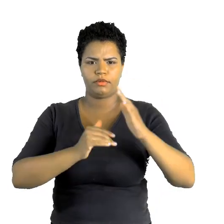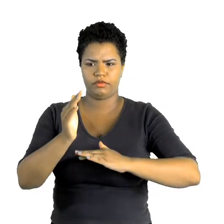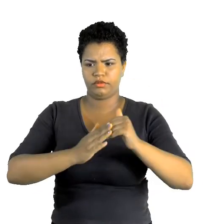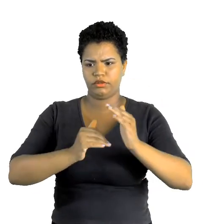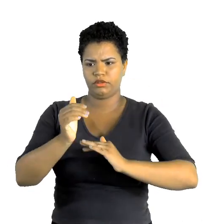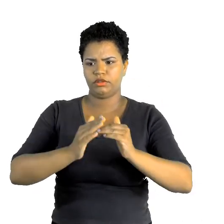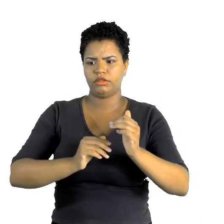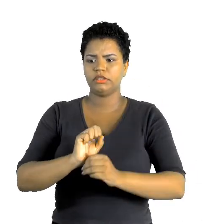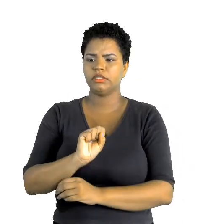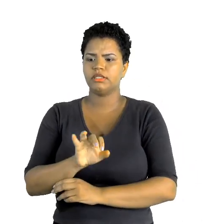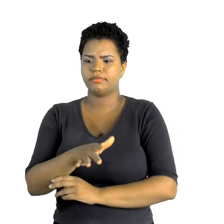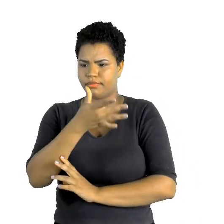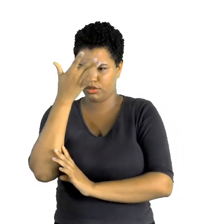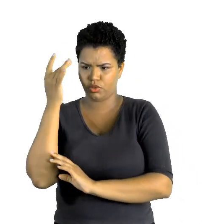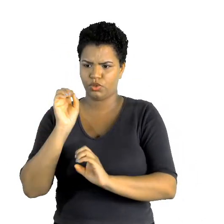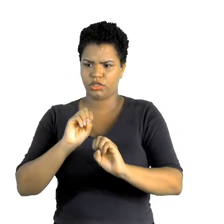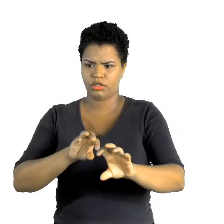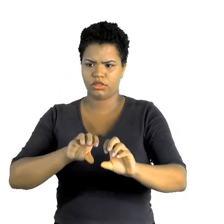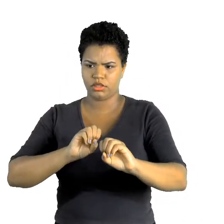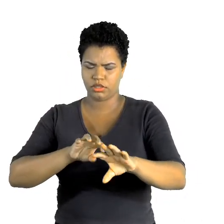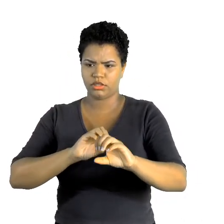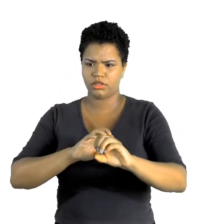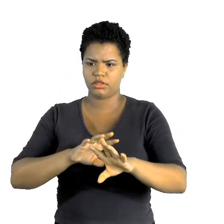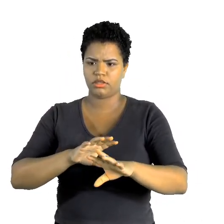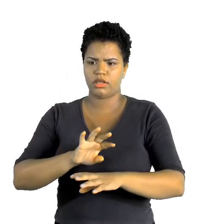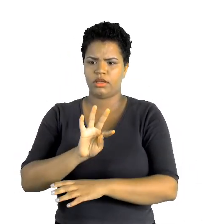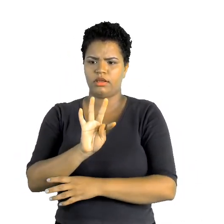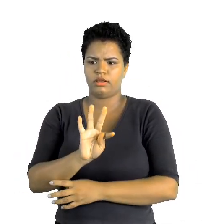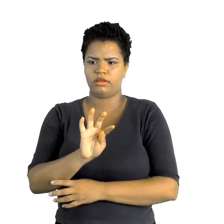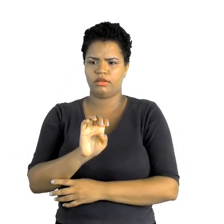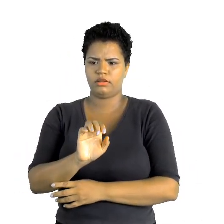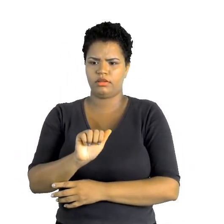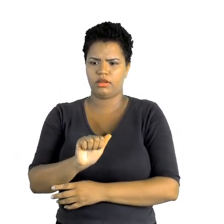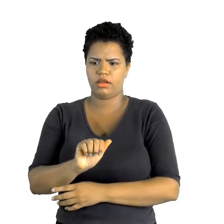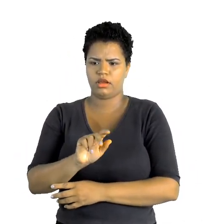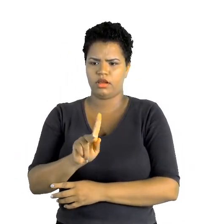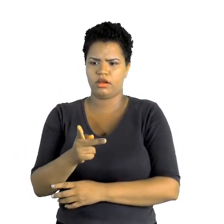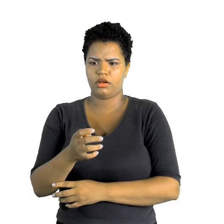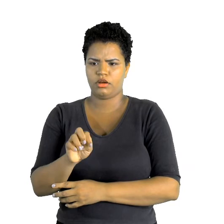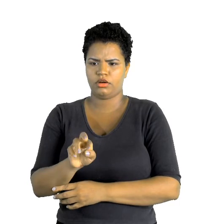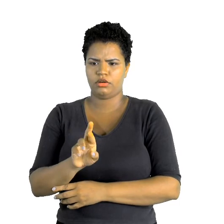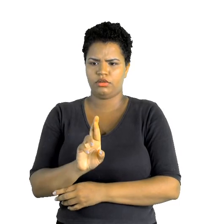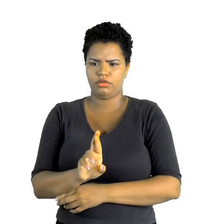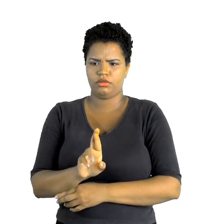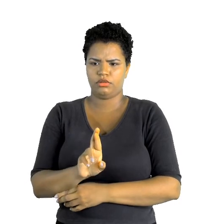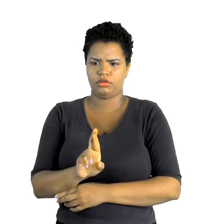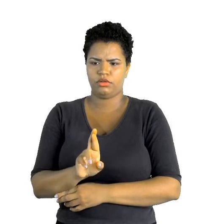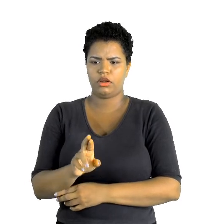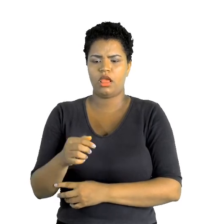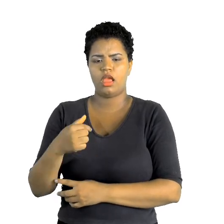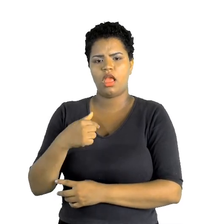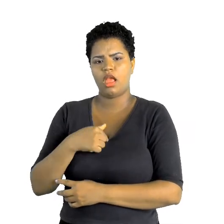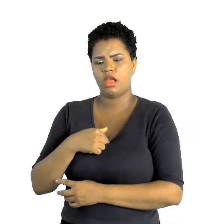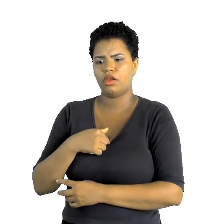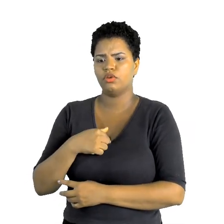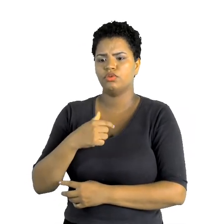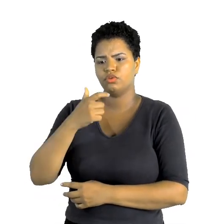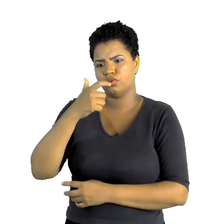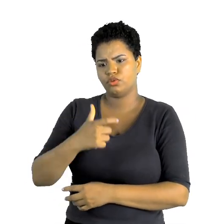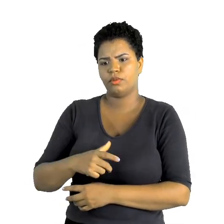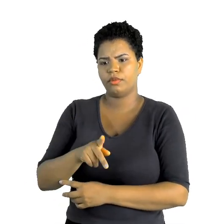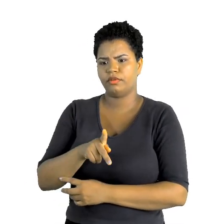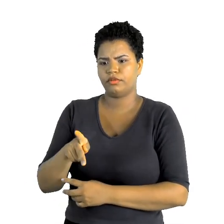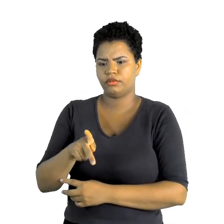alguém ensina, a pessoa vai teach, que é o verbo ensinar. I'm teacher,